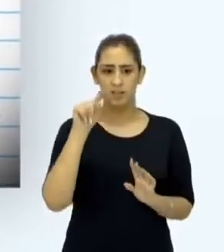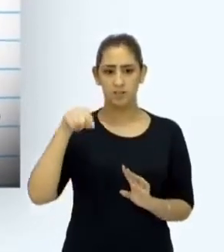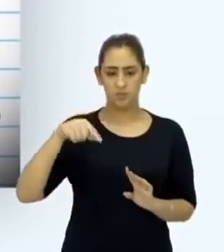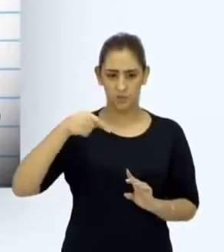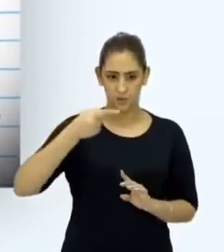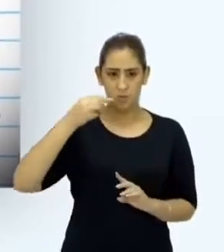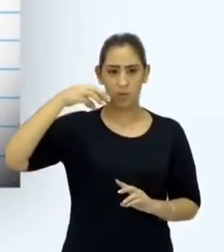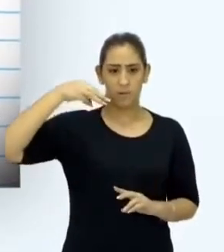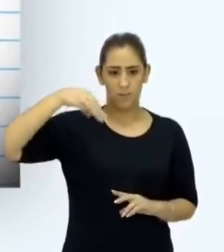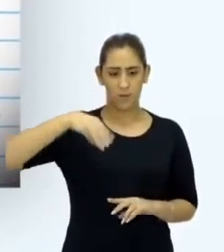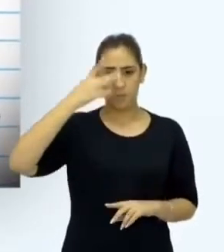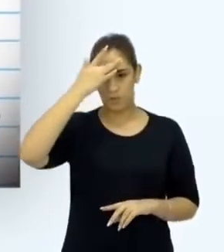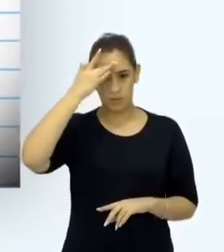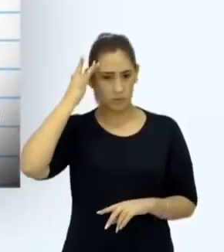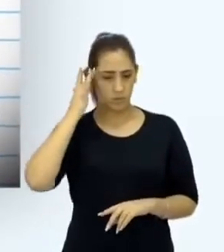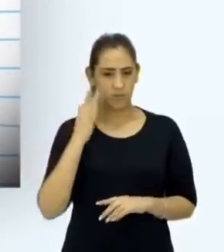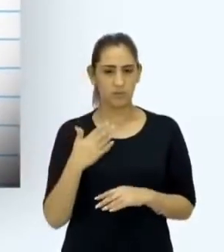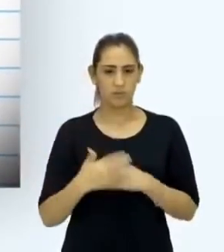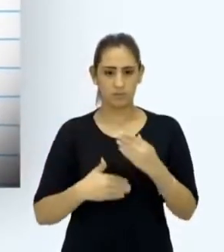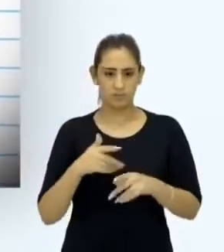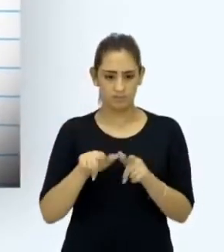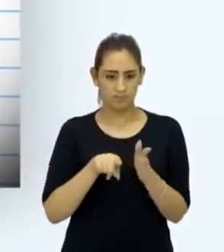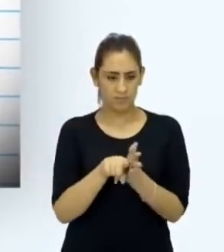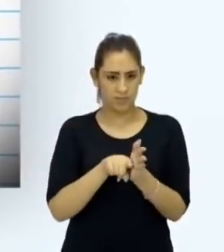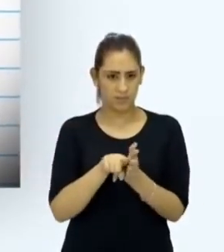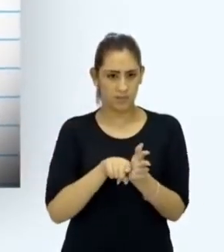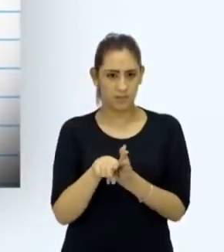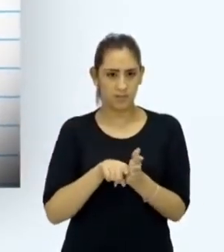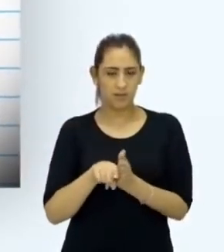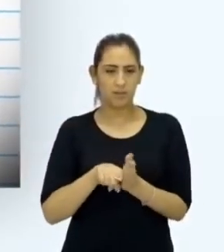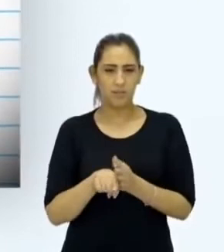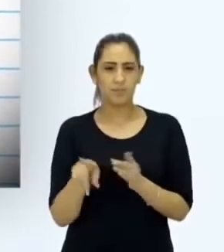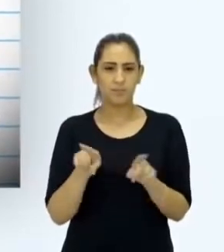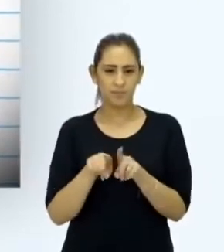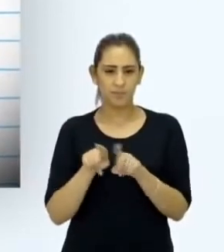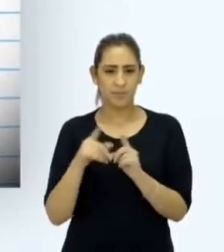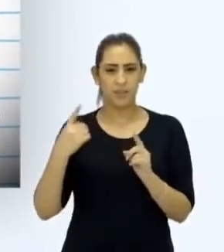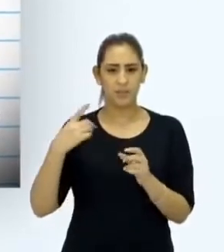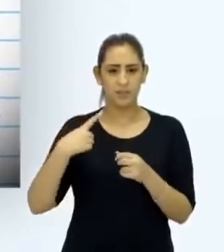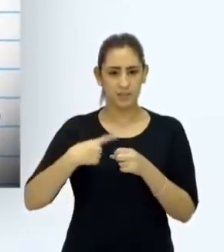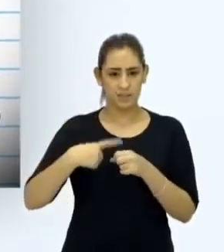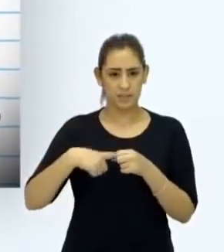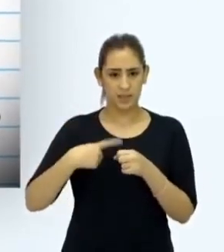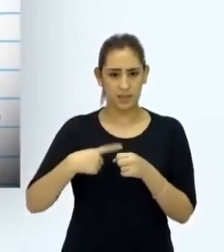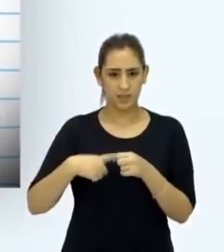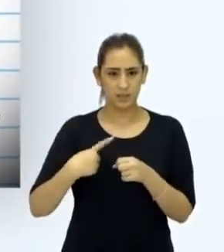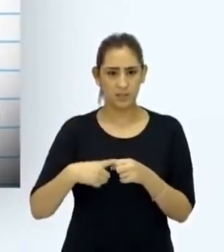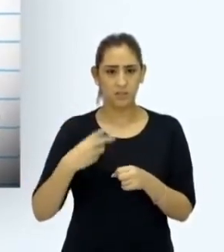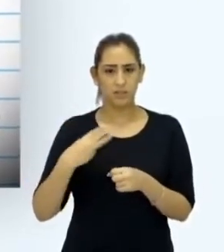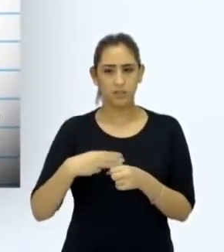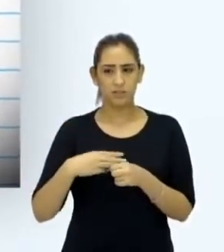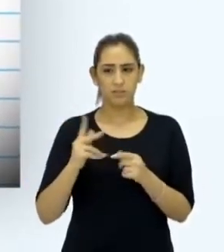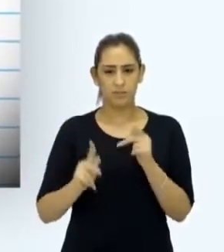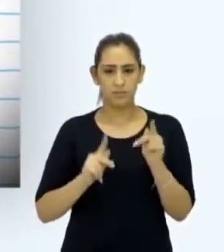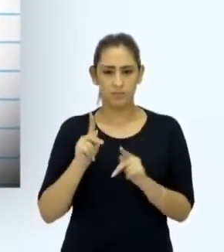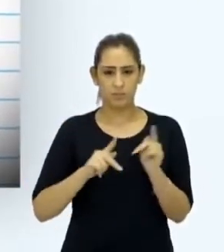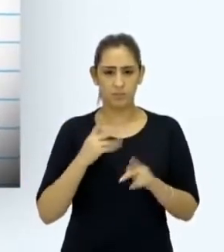nessa mega operação. Se todos os envolvidos formassem uma cidade, ela teria uma população maior do que a